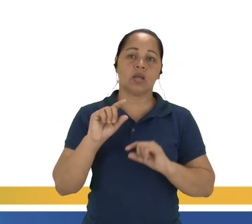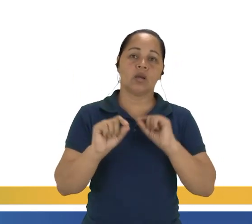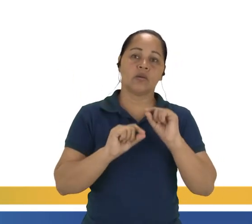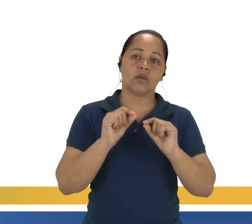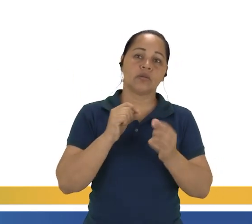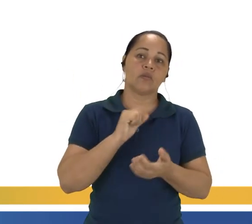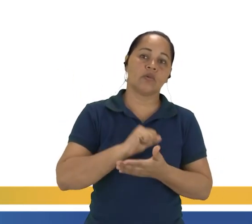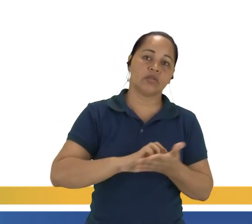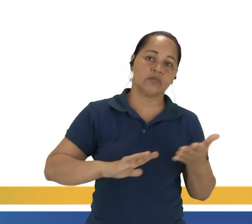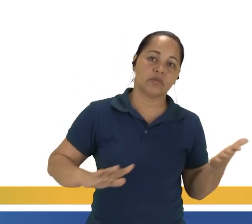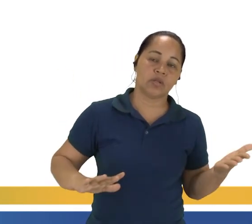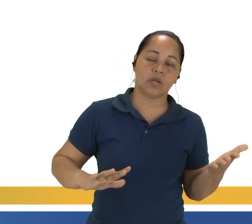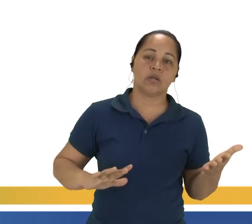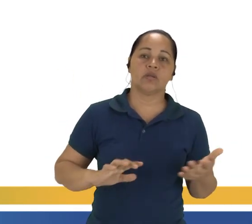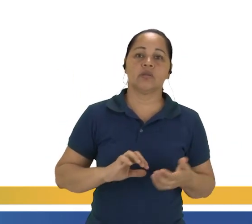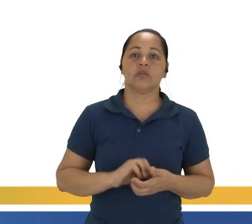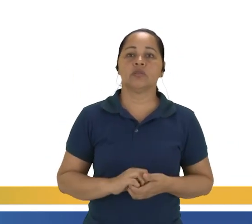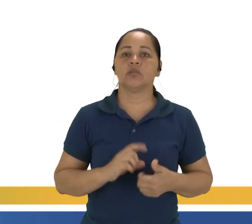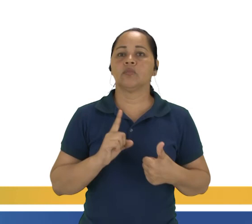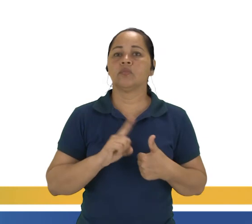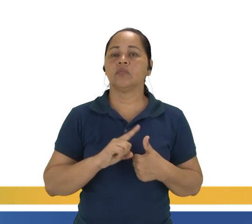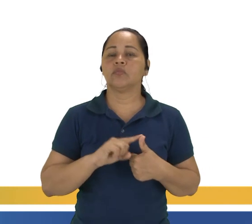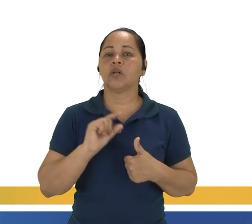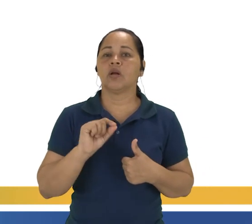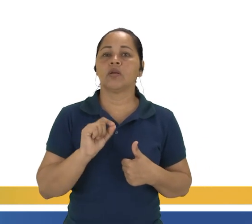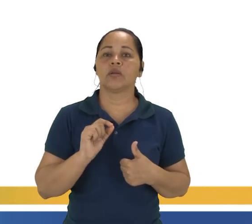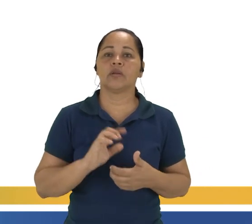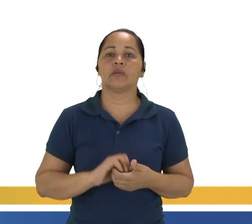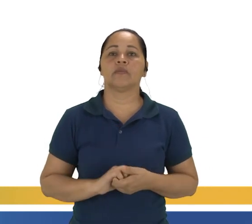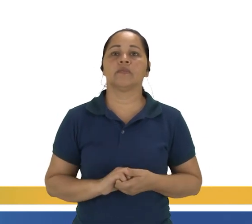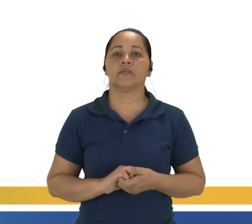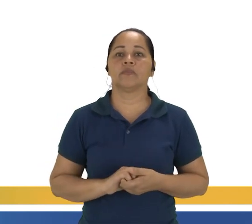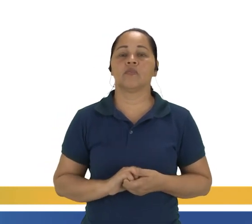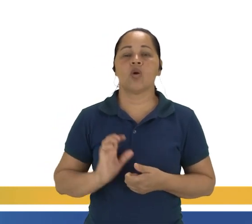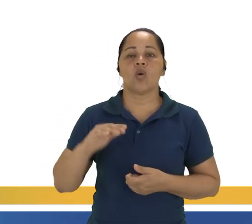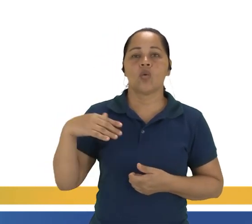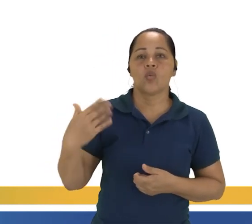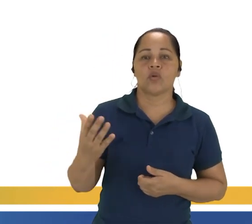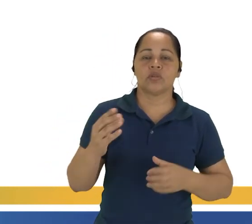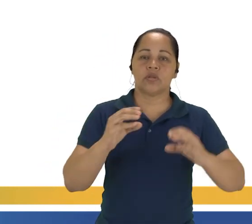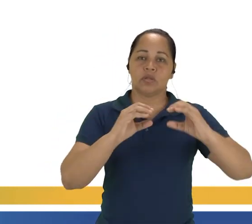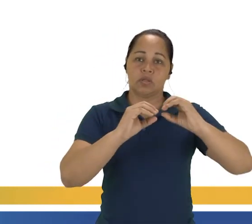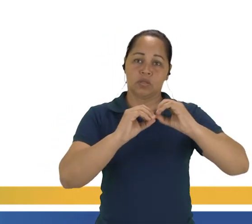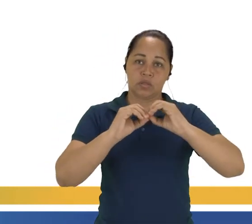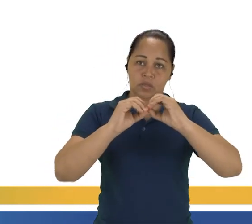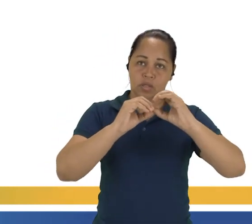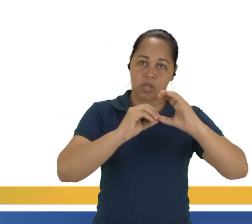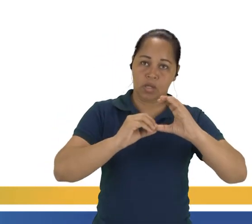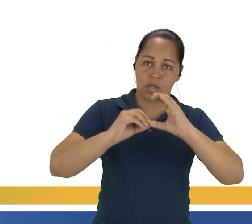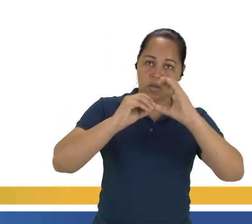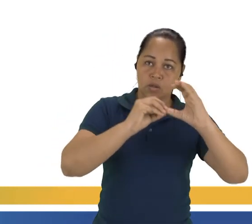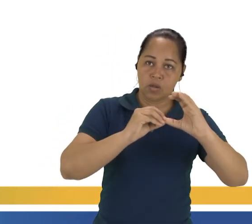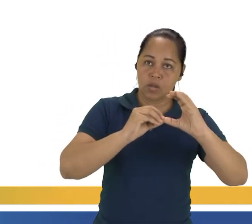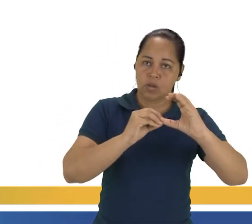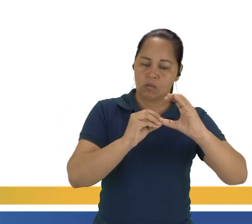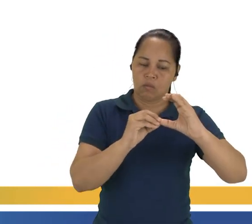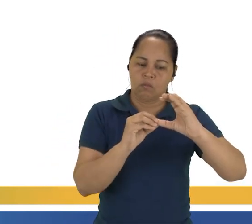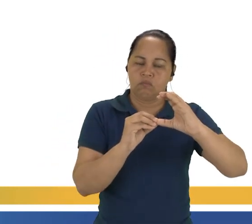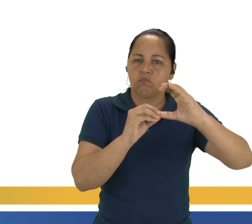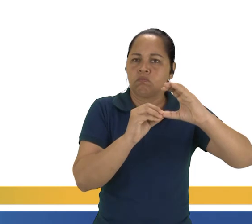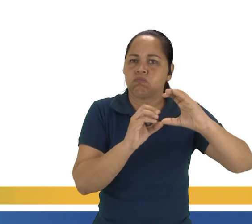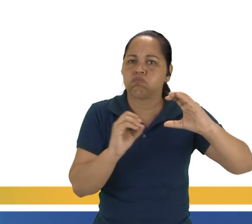um exercíciozinho, tá? Então no primeiro exercício, durante o ciclo celular há um período em que a célula não está se